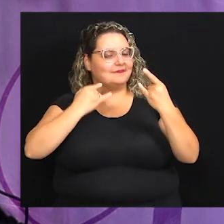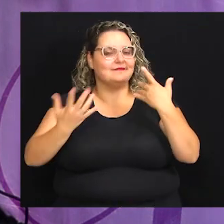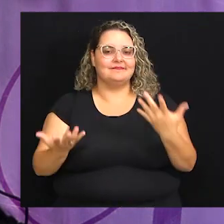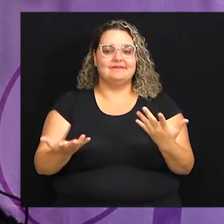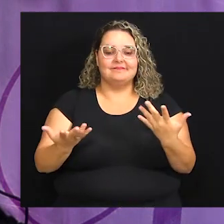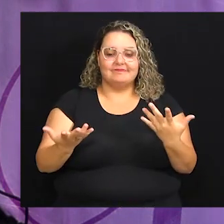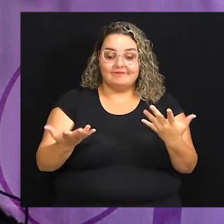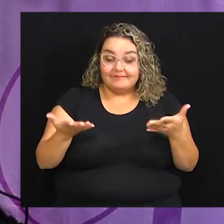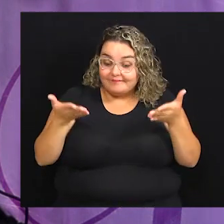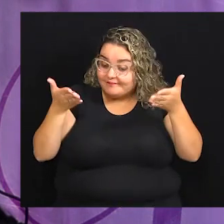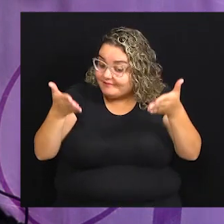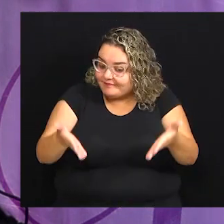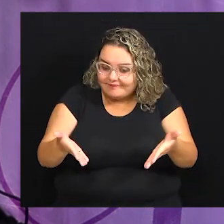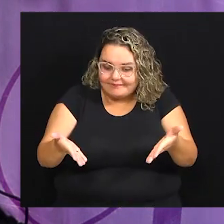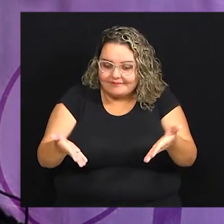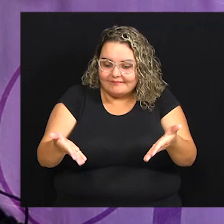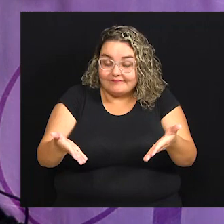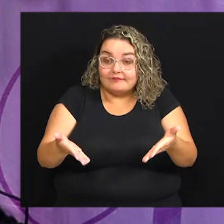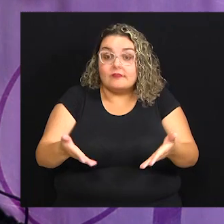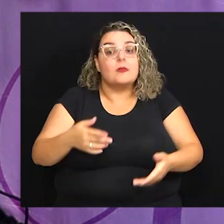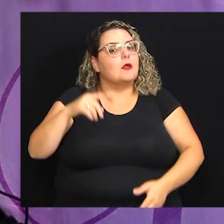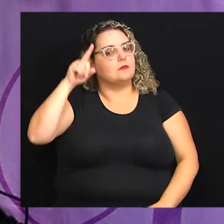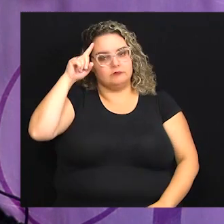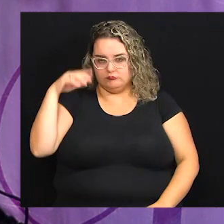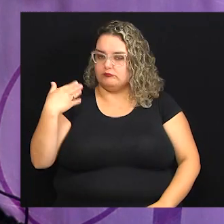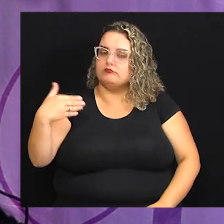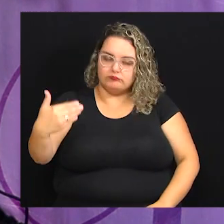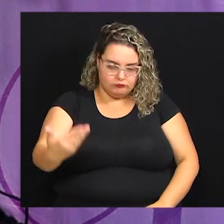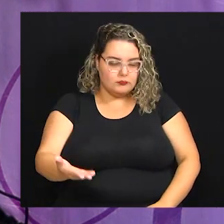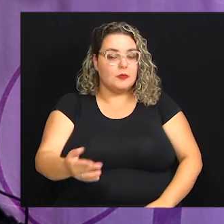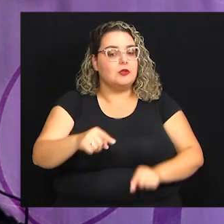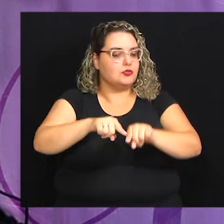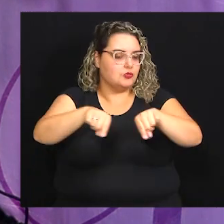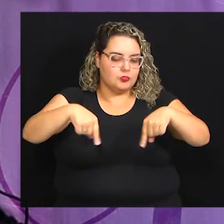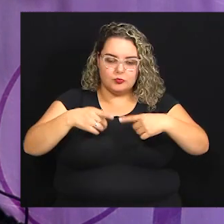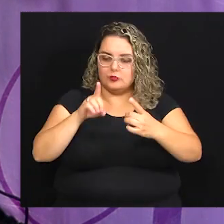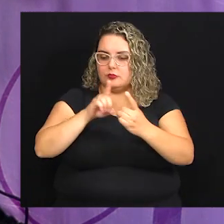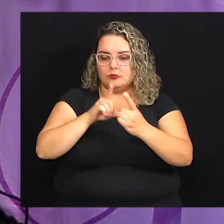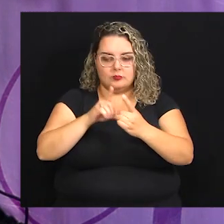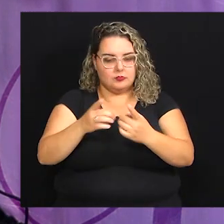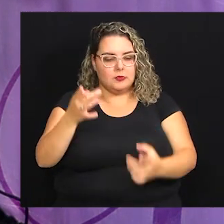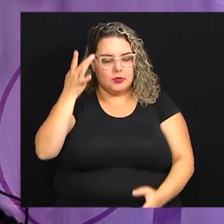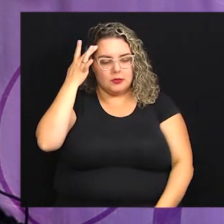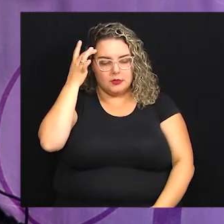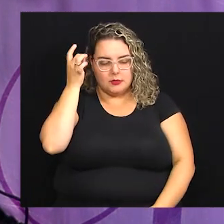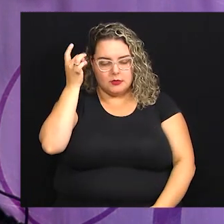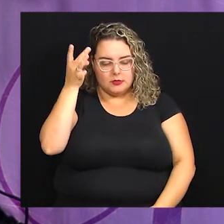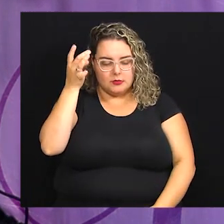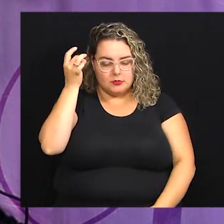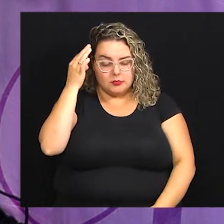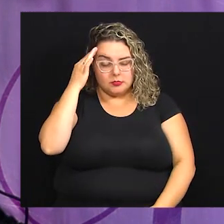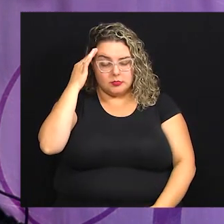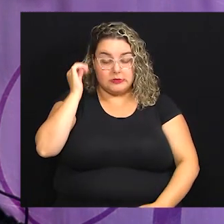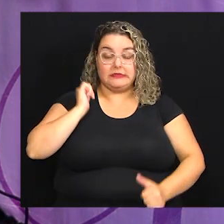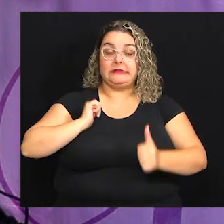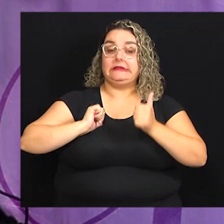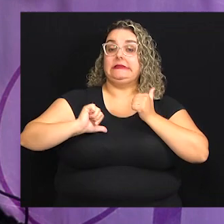interessante, um assunto tão corriqueiro a nível de consultório, que é a dor de